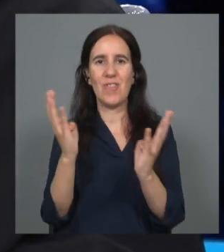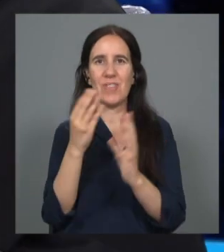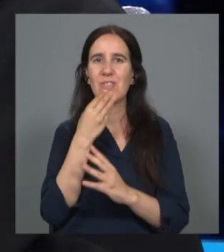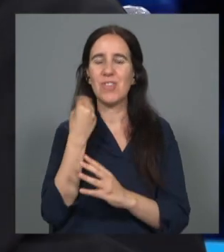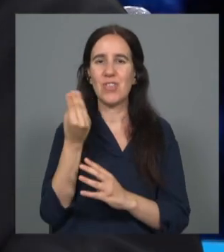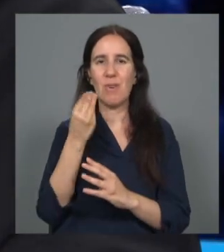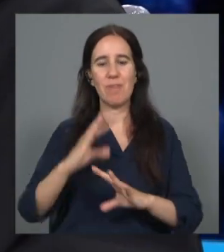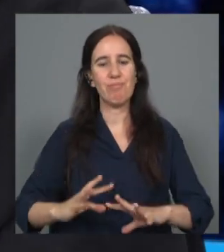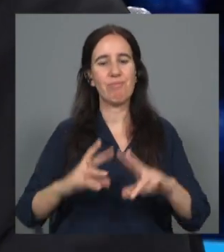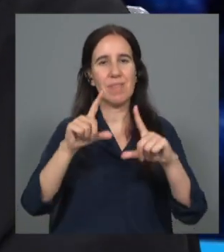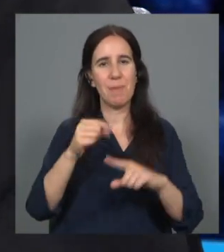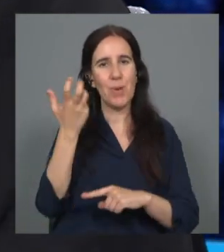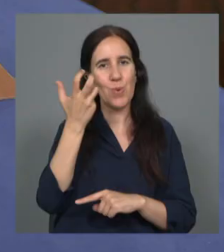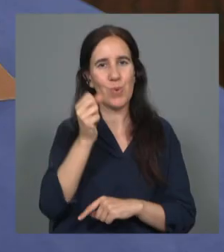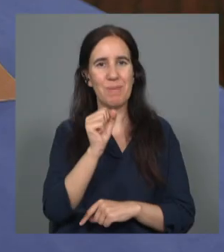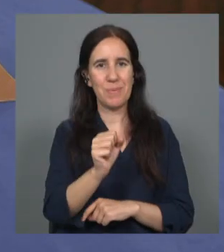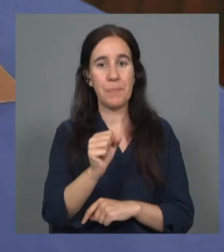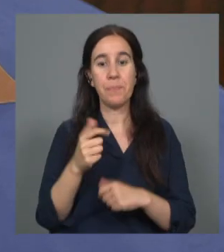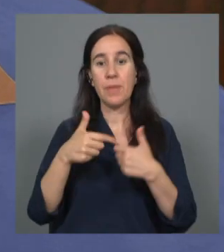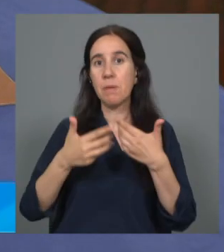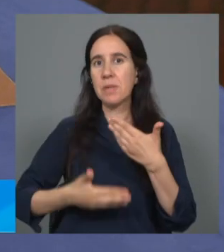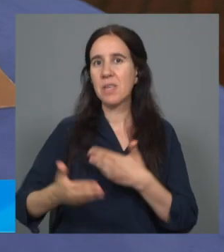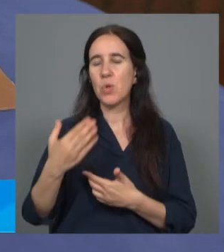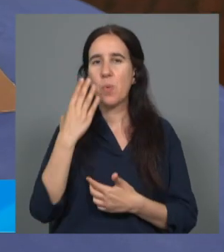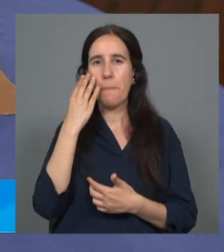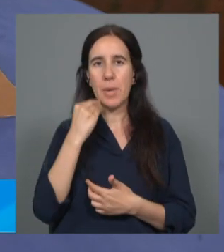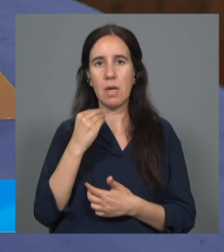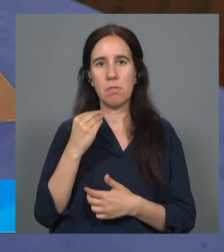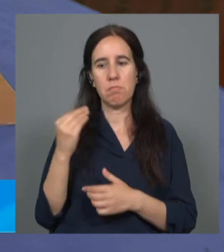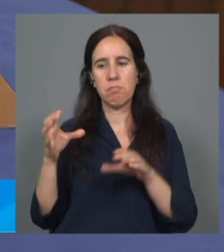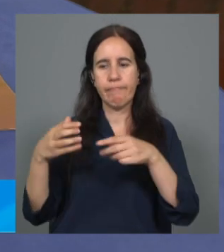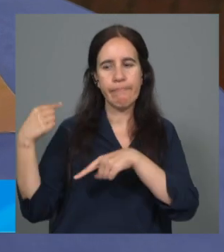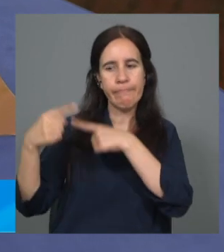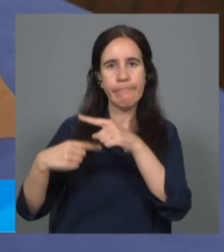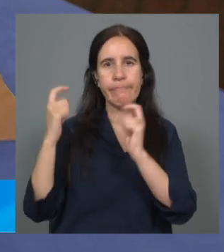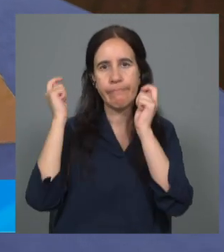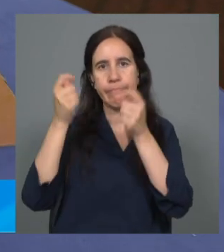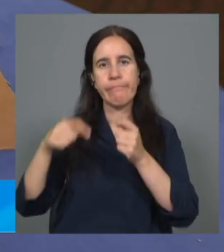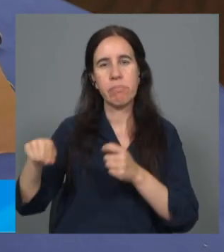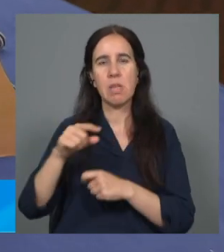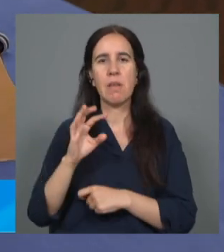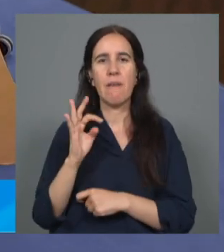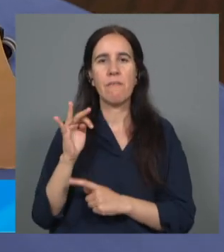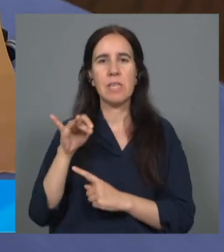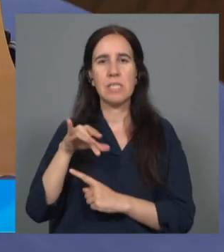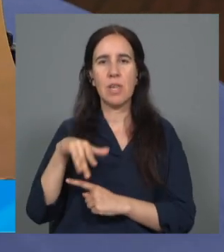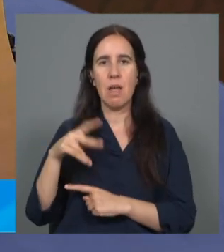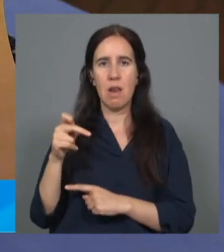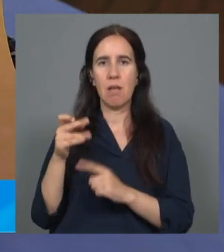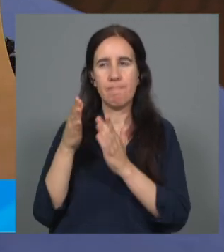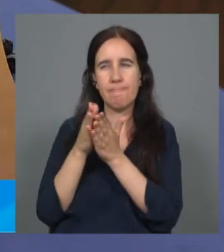cresçam também na cultura. A partir daí, eu penso que a Ordem Franciscana, digamos, ampliou o